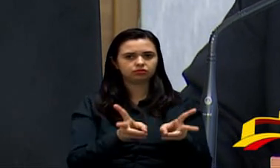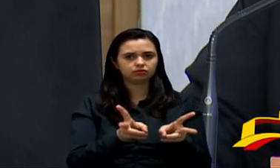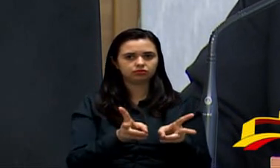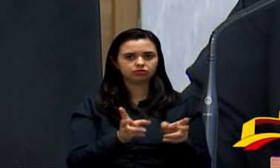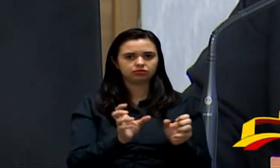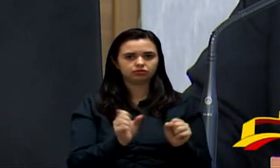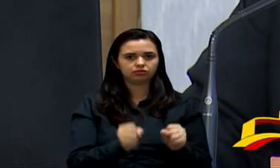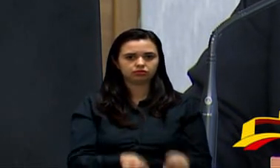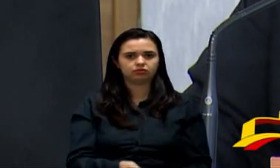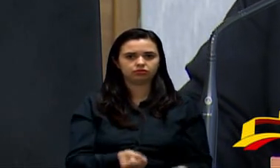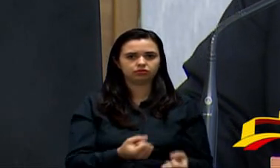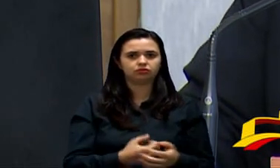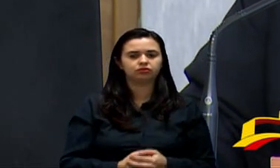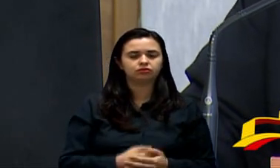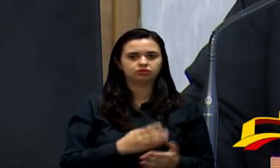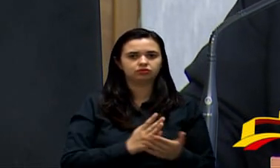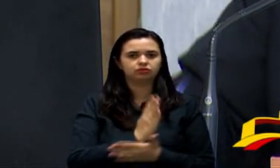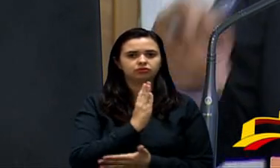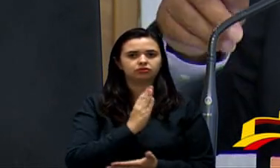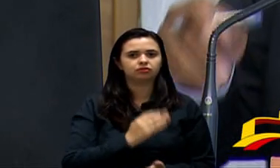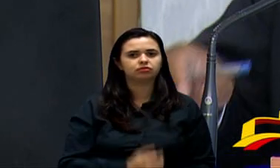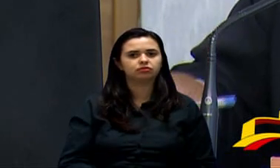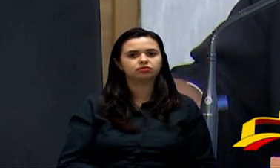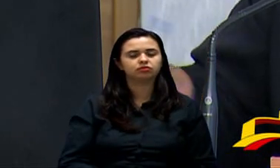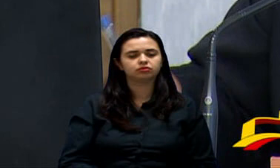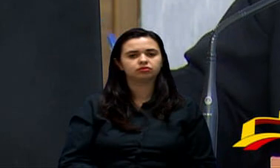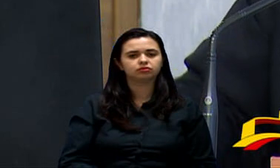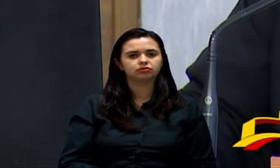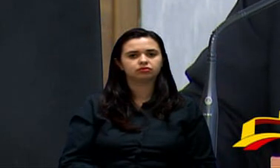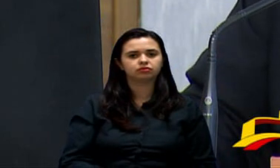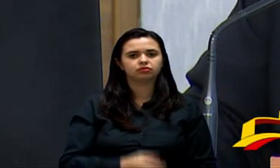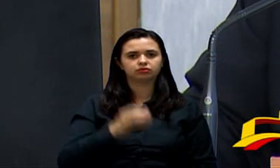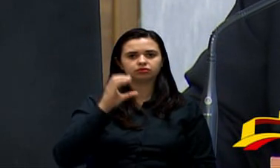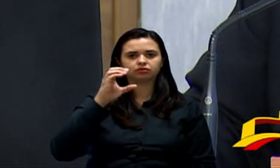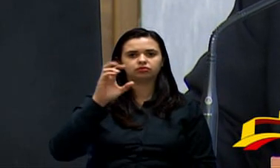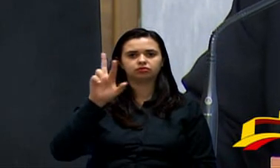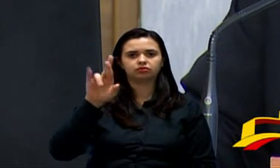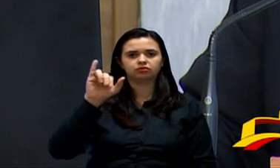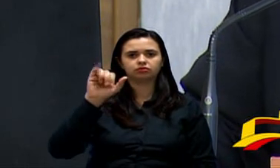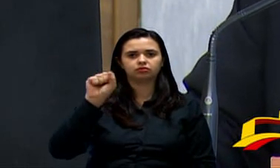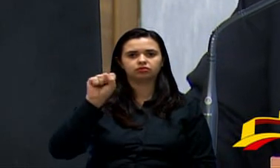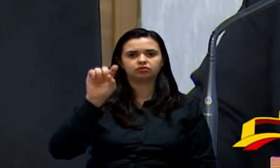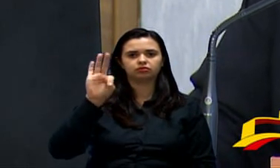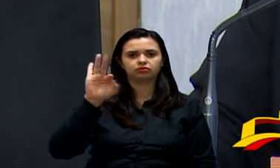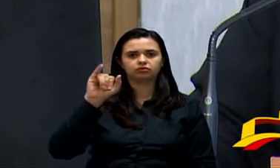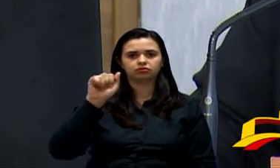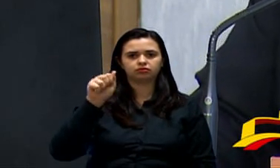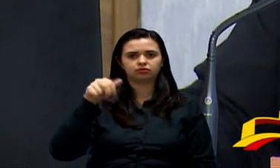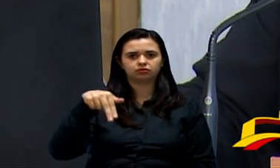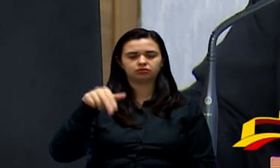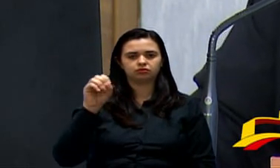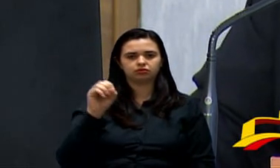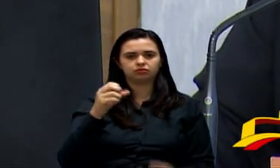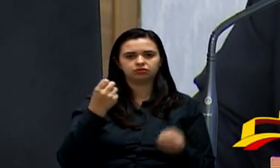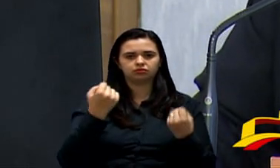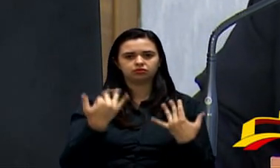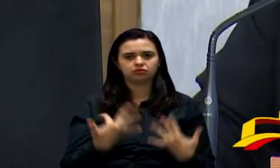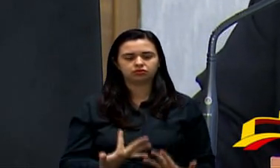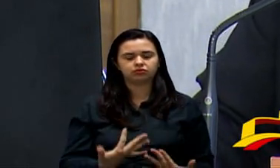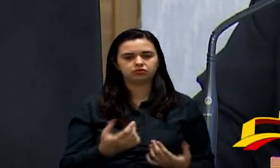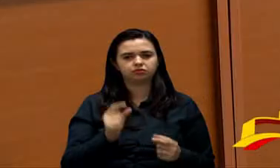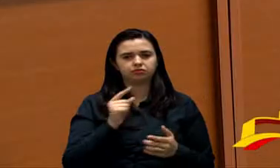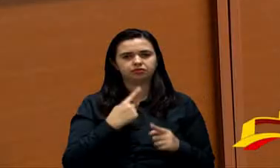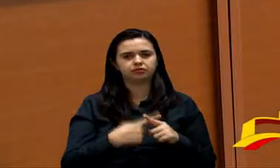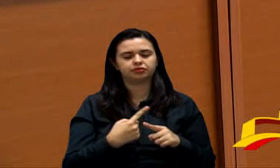estão, aprovado. Vereador Cristiano, a justificativa do... Presidente, agradeço aos vereadores pela aprovação, é